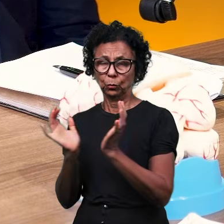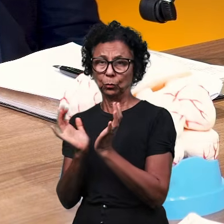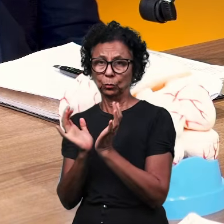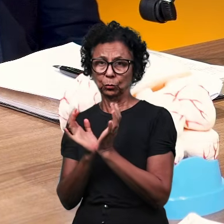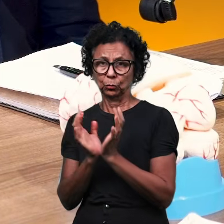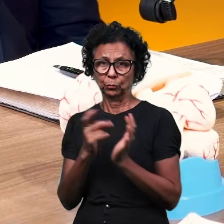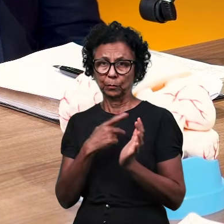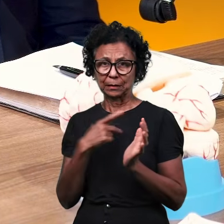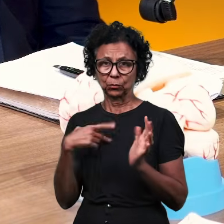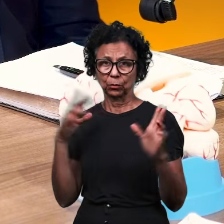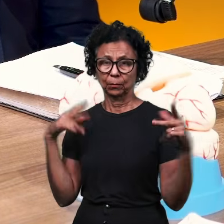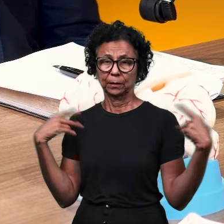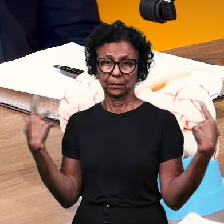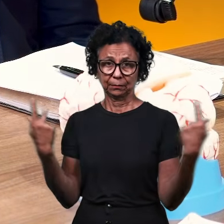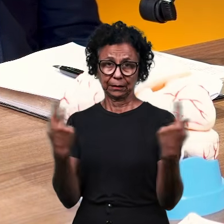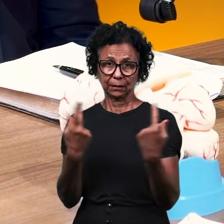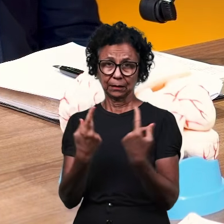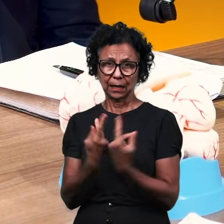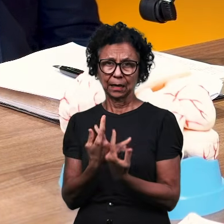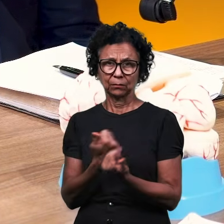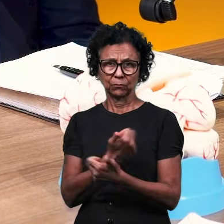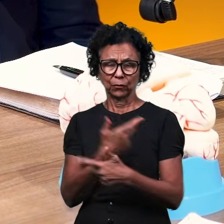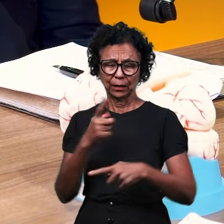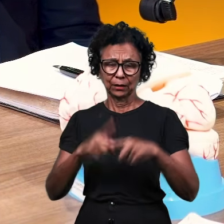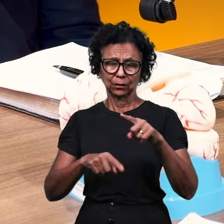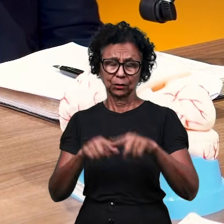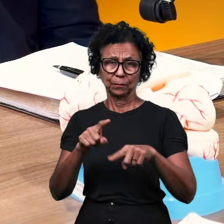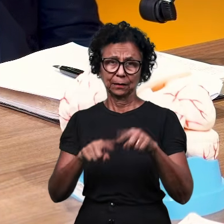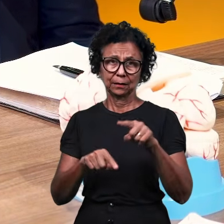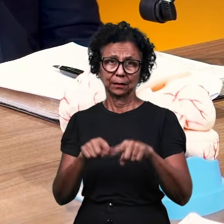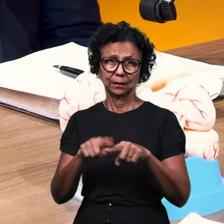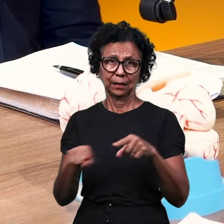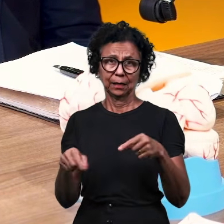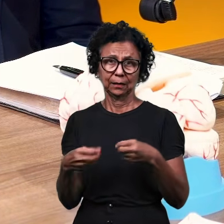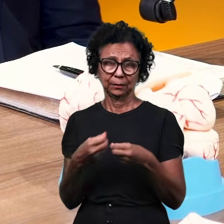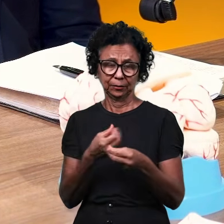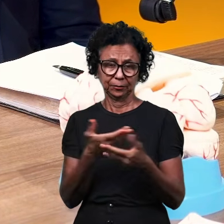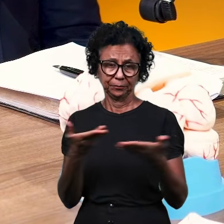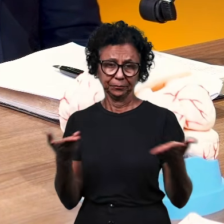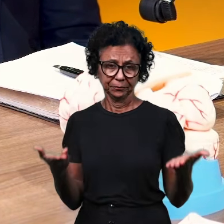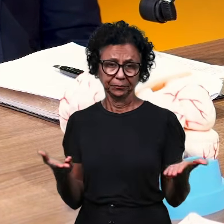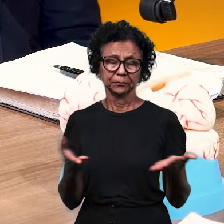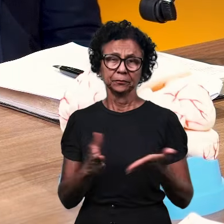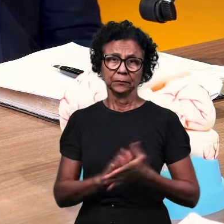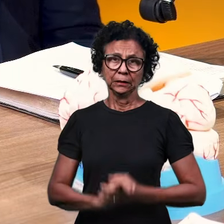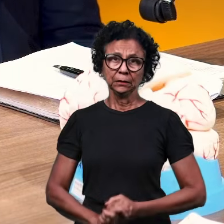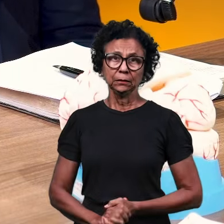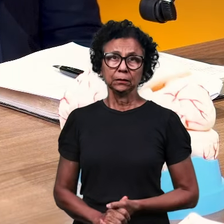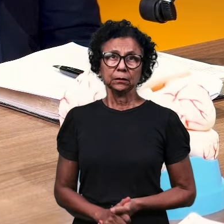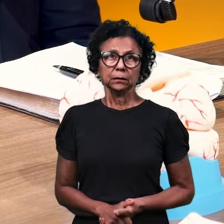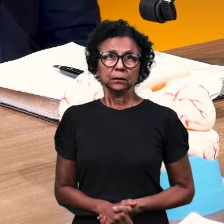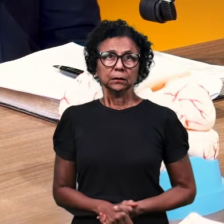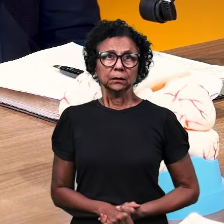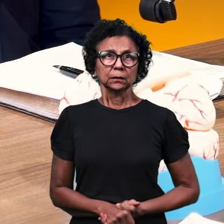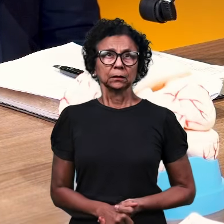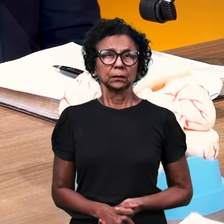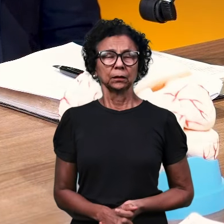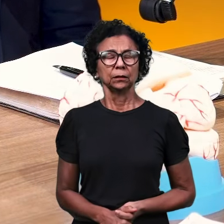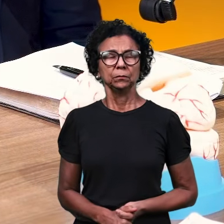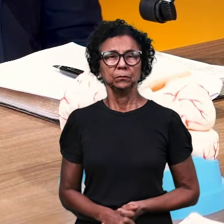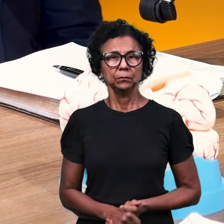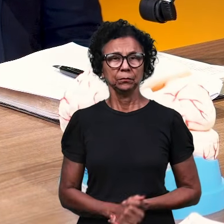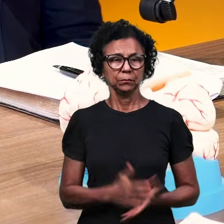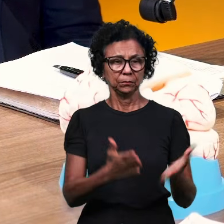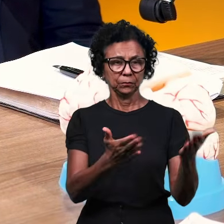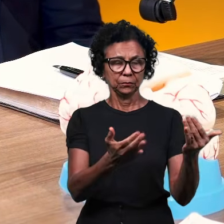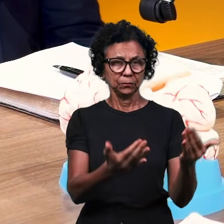dos jovens, em especial nós vamos ver que Jacó ele vai cumprir toda essa jornada. E ele vai cumprir